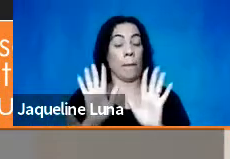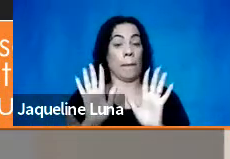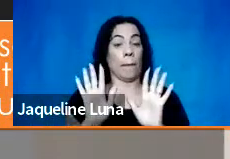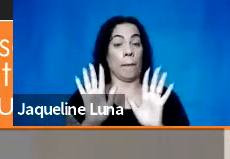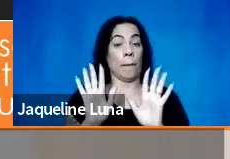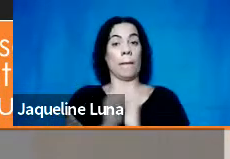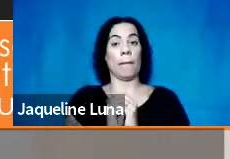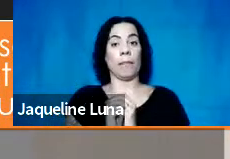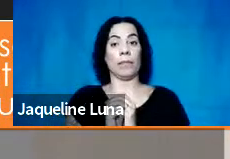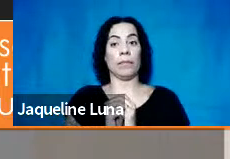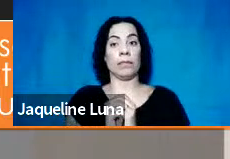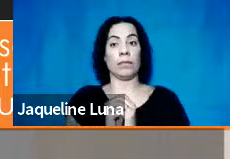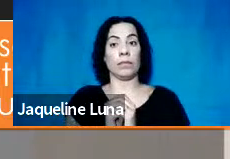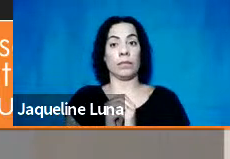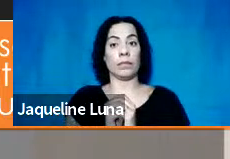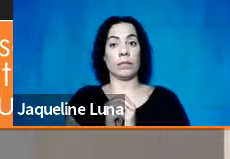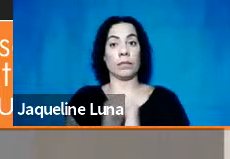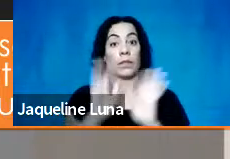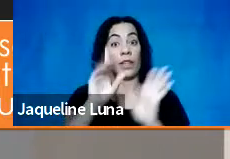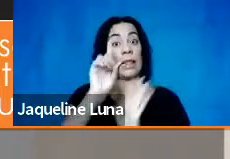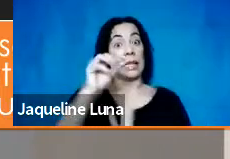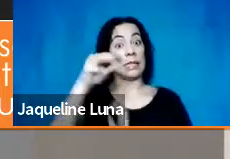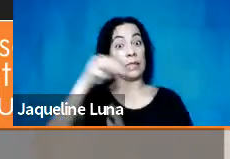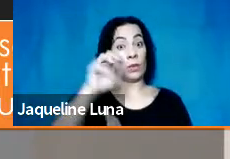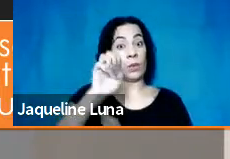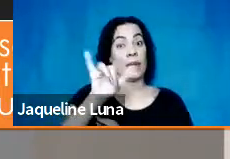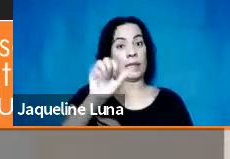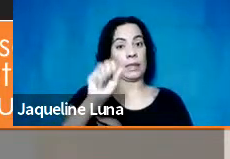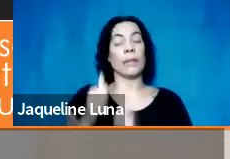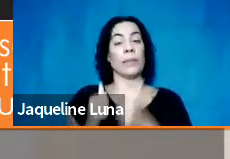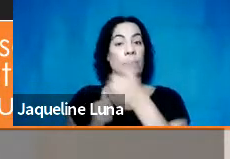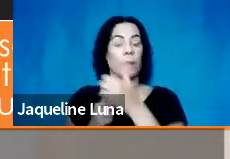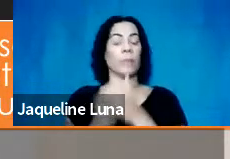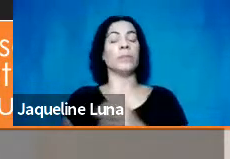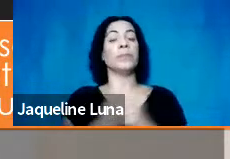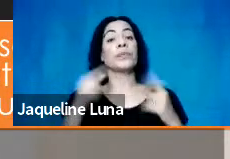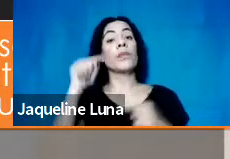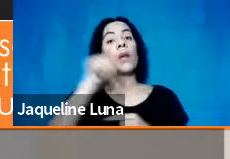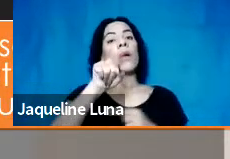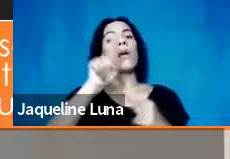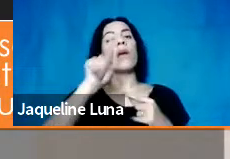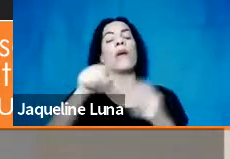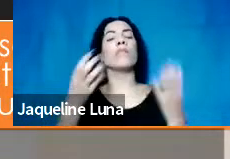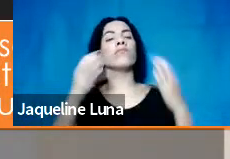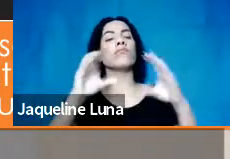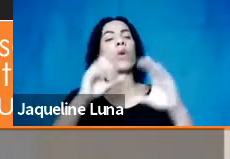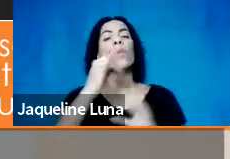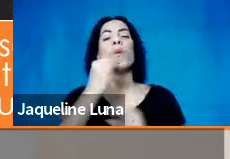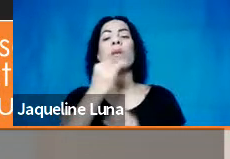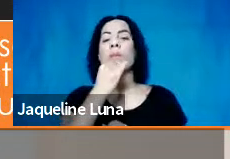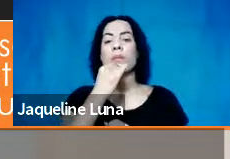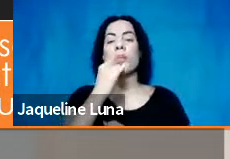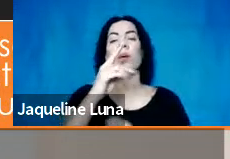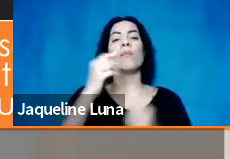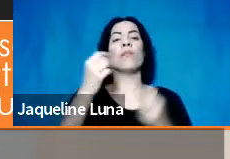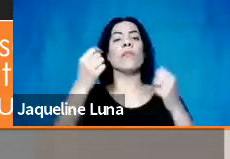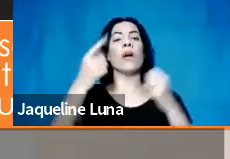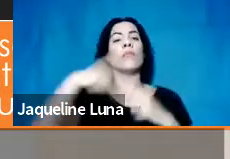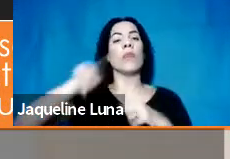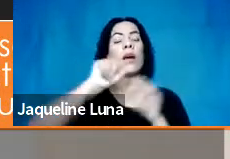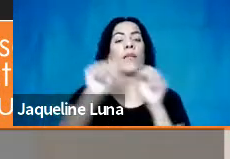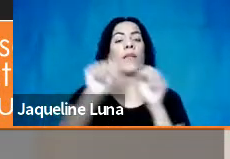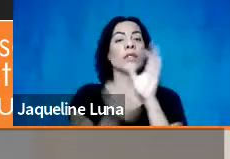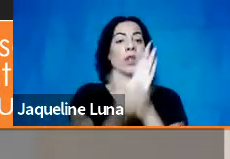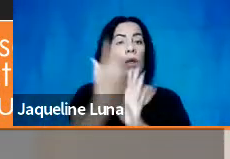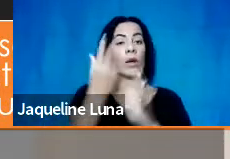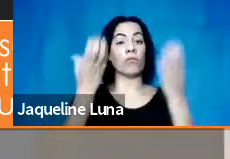Bom, 10 minutos já, Elisa. Tá. Aqui eu trago, então, um exemplo de um post que a gente fez no dia